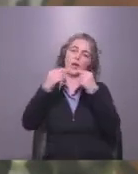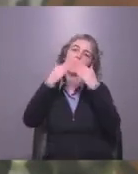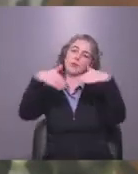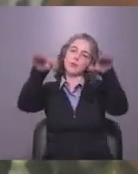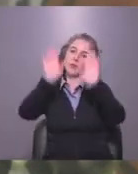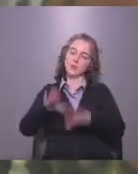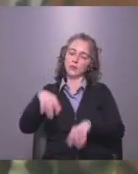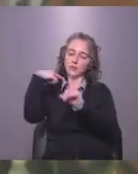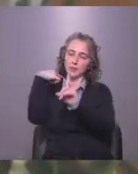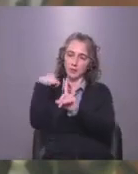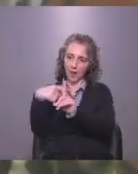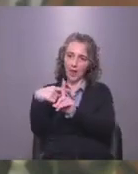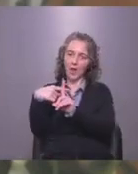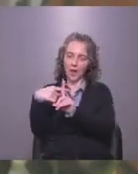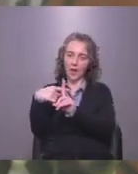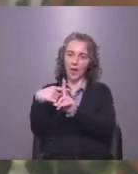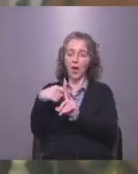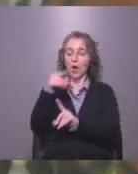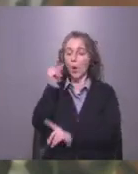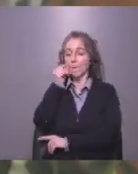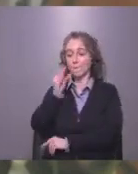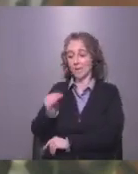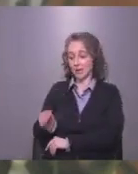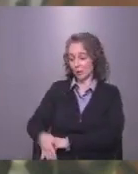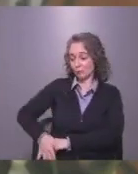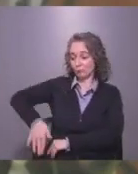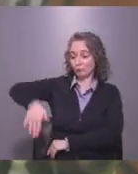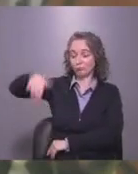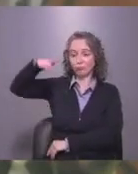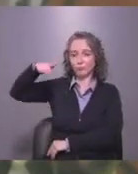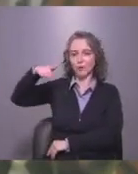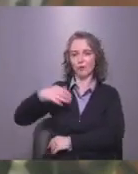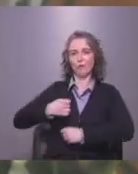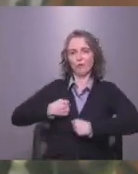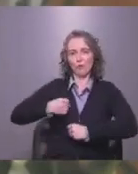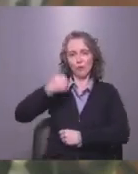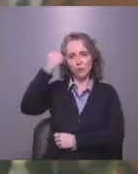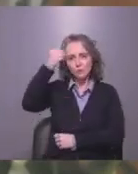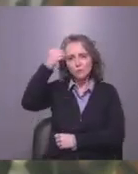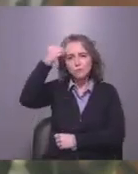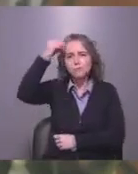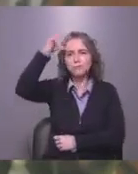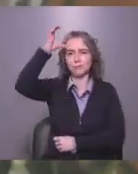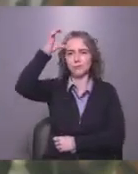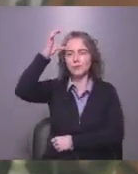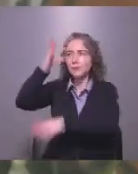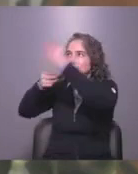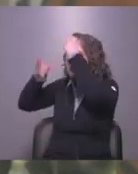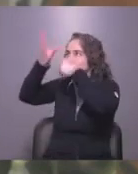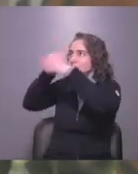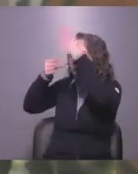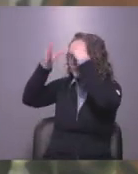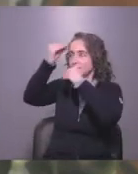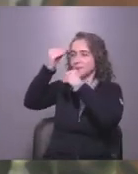tornava-se robusto e enchia-se de sabedoria, e a graça de Deus estava com ele.